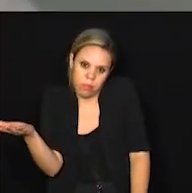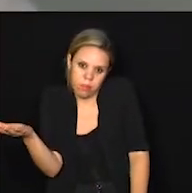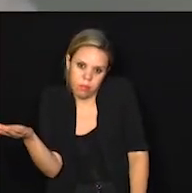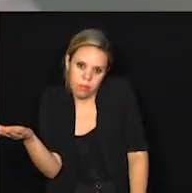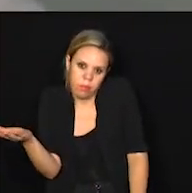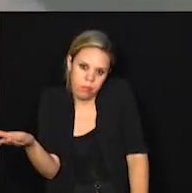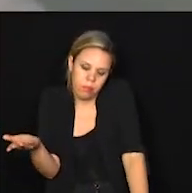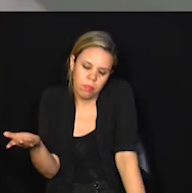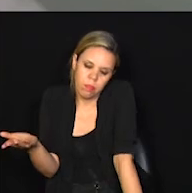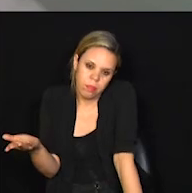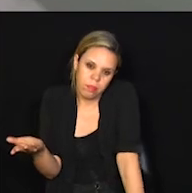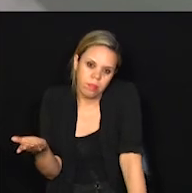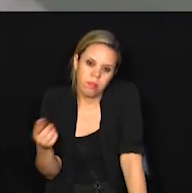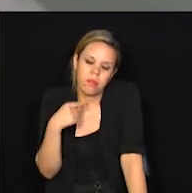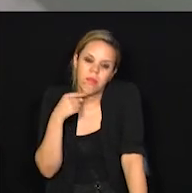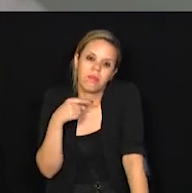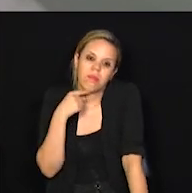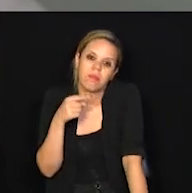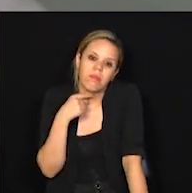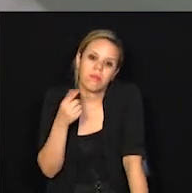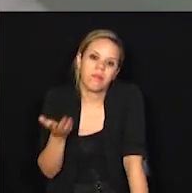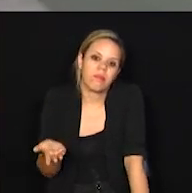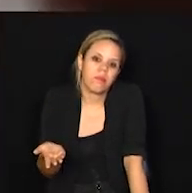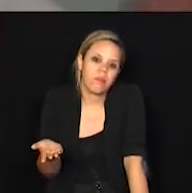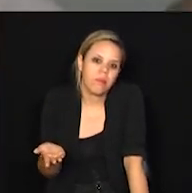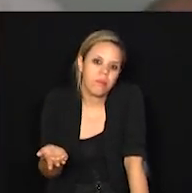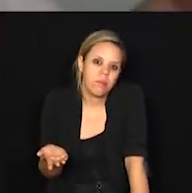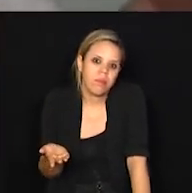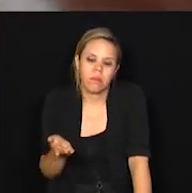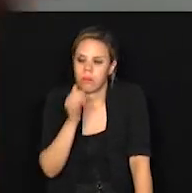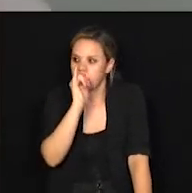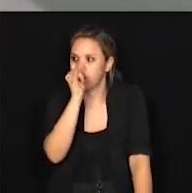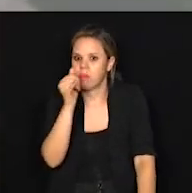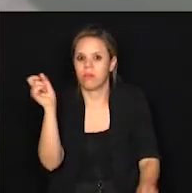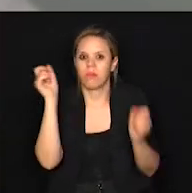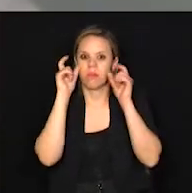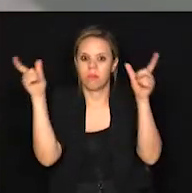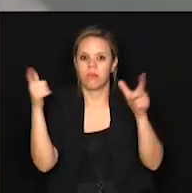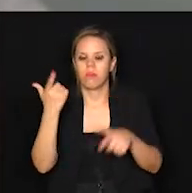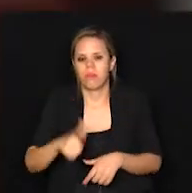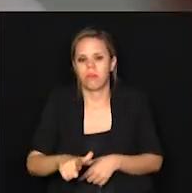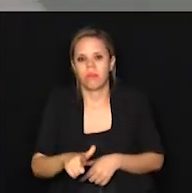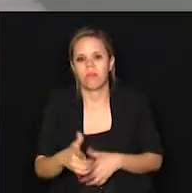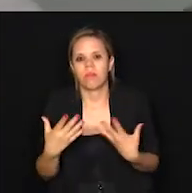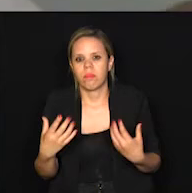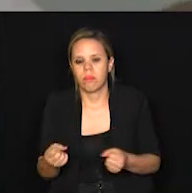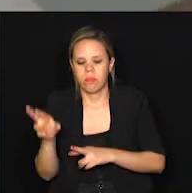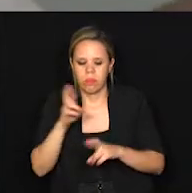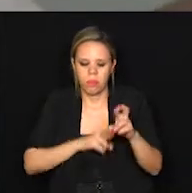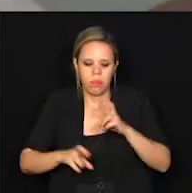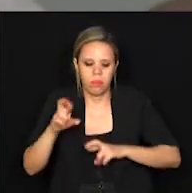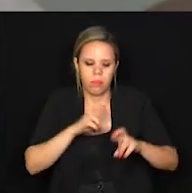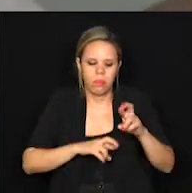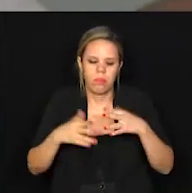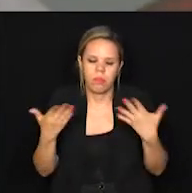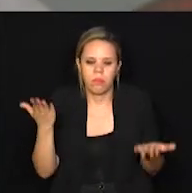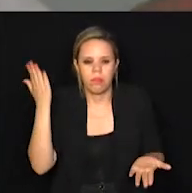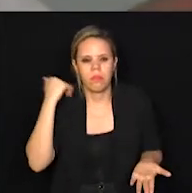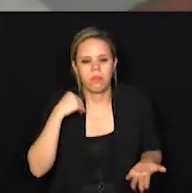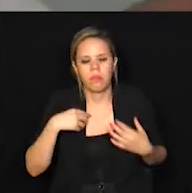se preparando para receber os alunos, e por que o poder público também não poderia estar aqui para apresentar quais são